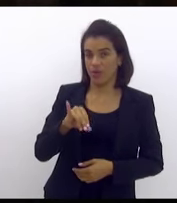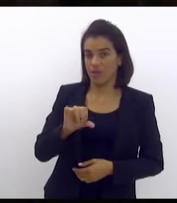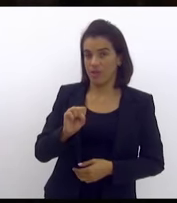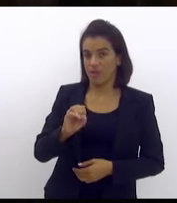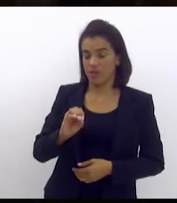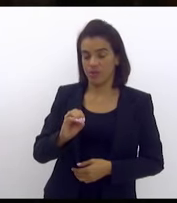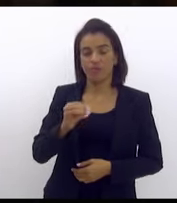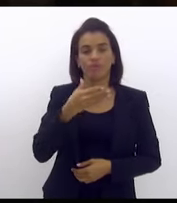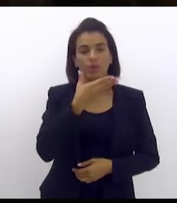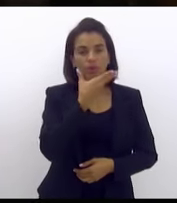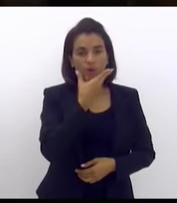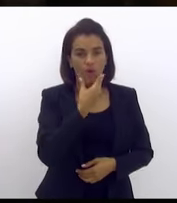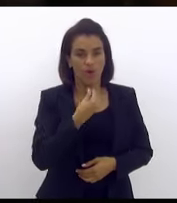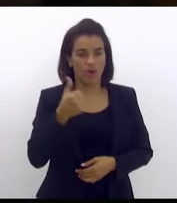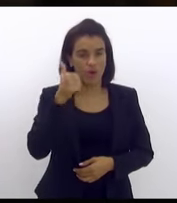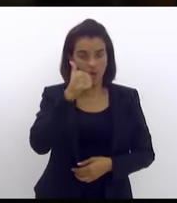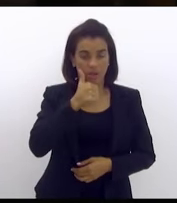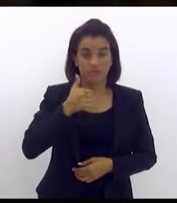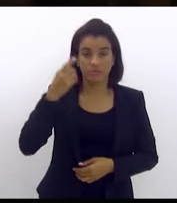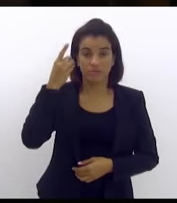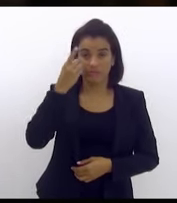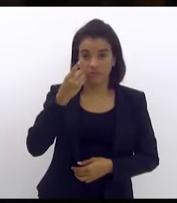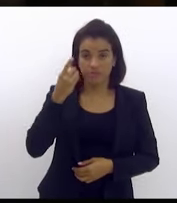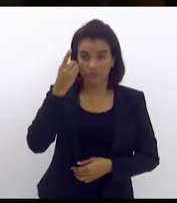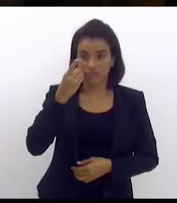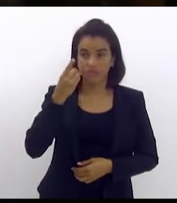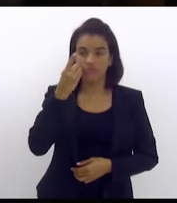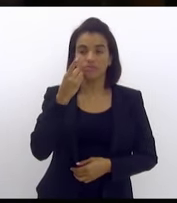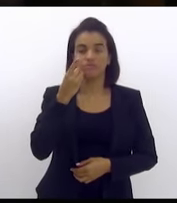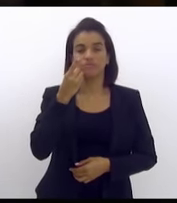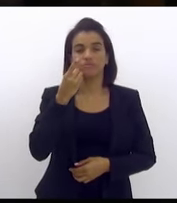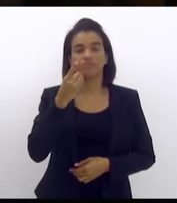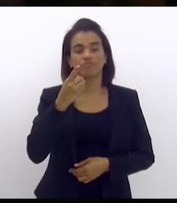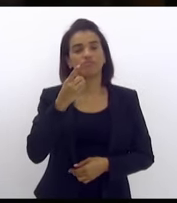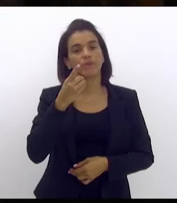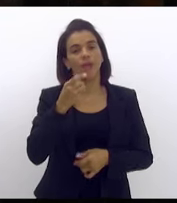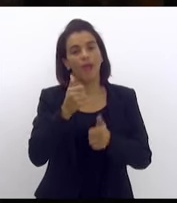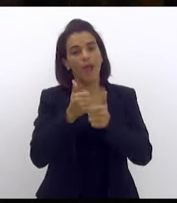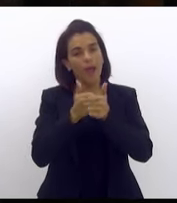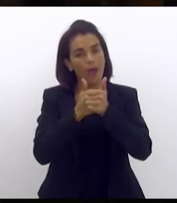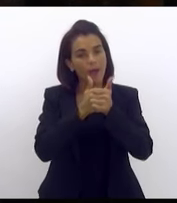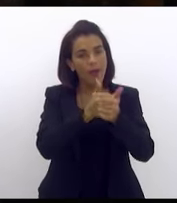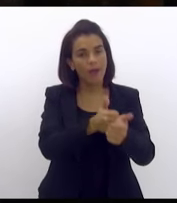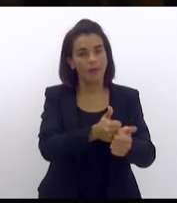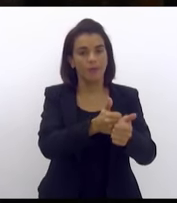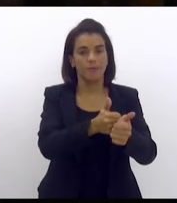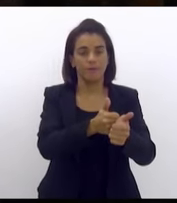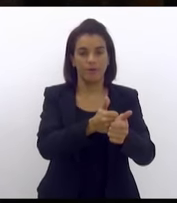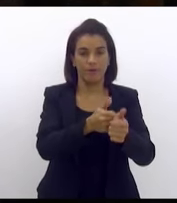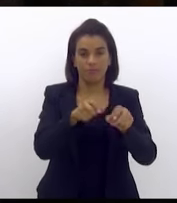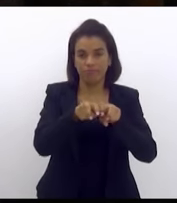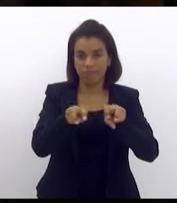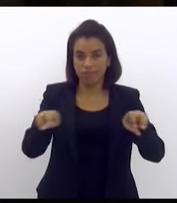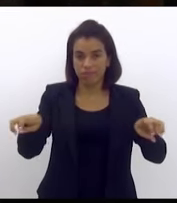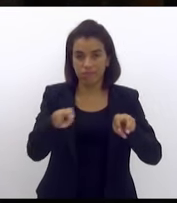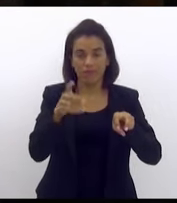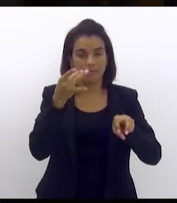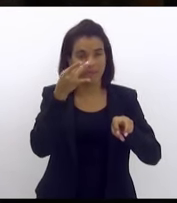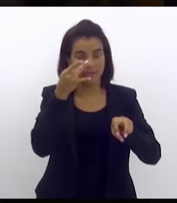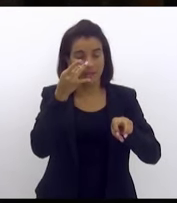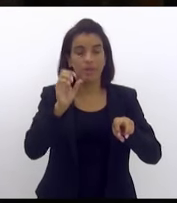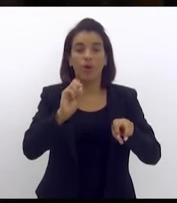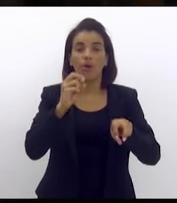senhoras e senhores deputados que nos acompanham de forma presencial